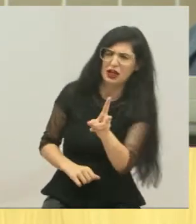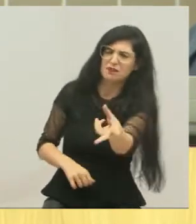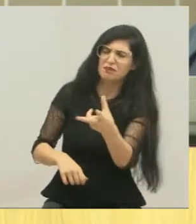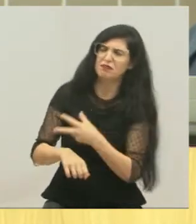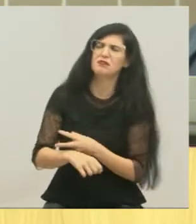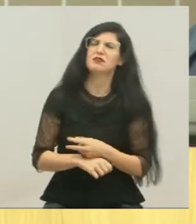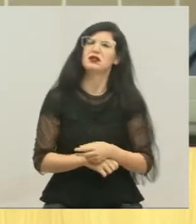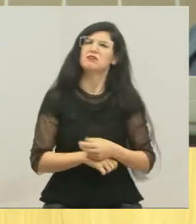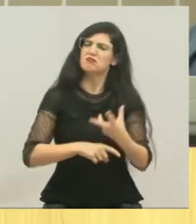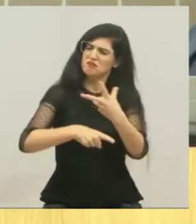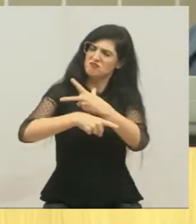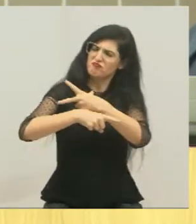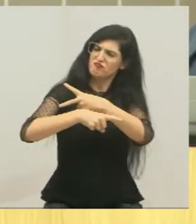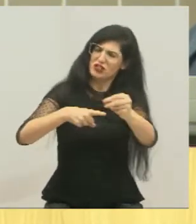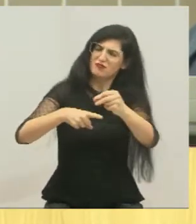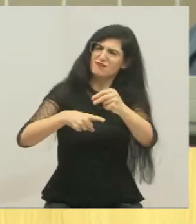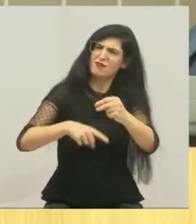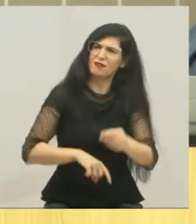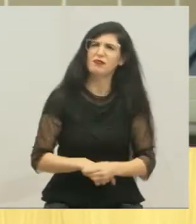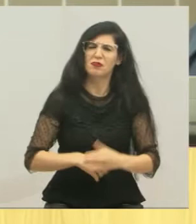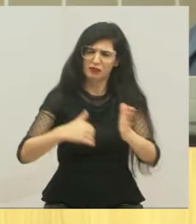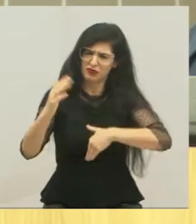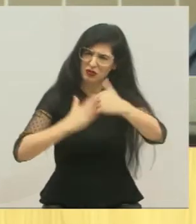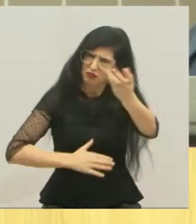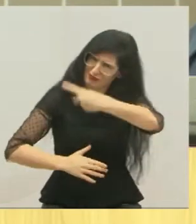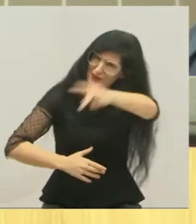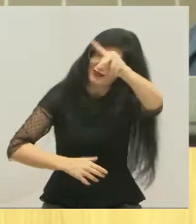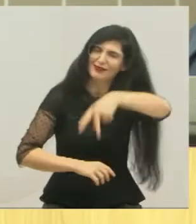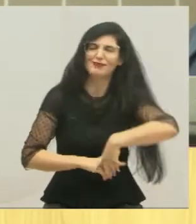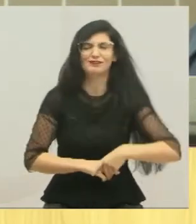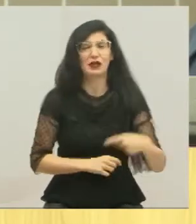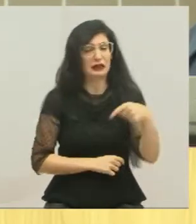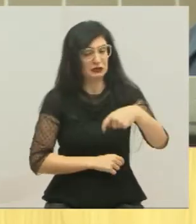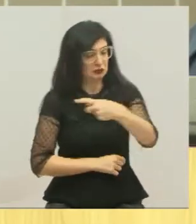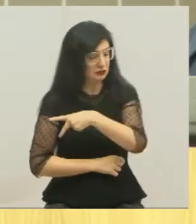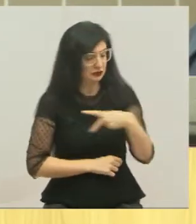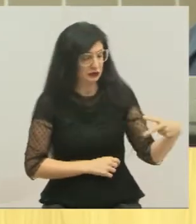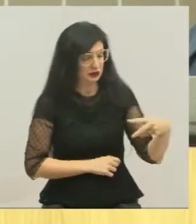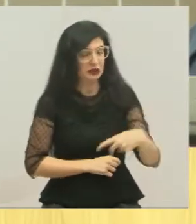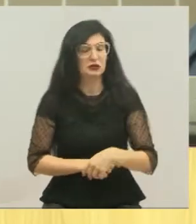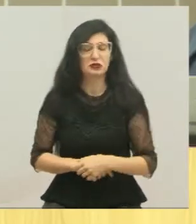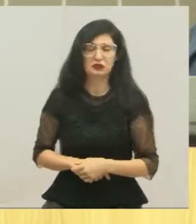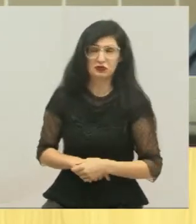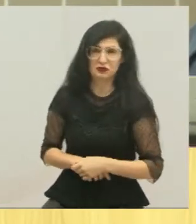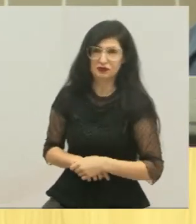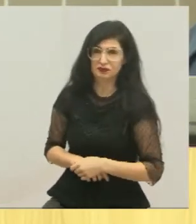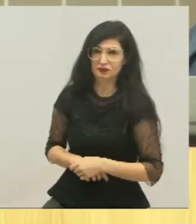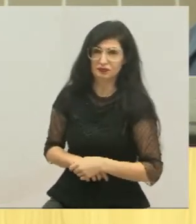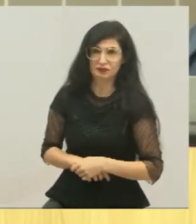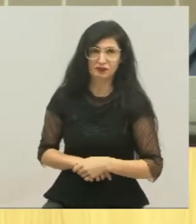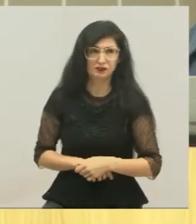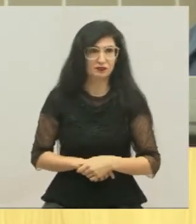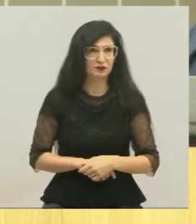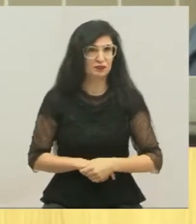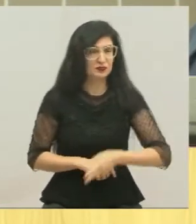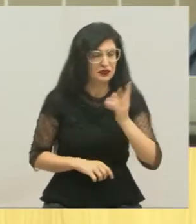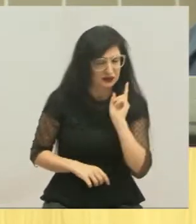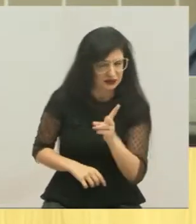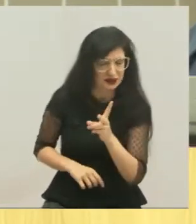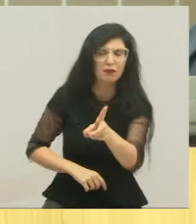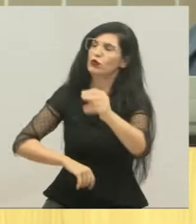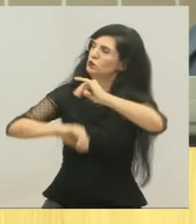esse registro, respeitosamente requeremos ao presidente dessa casa que sejam adotadas as providências